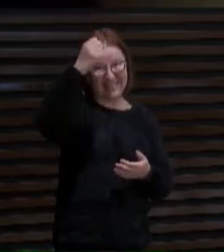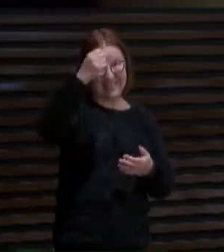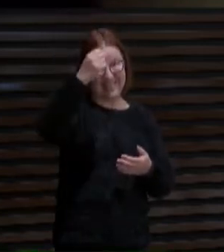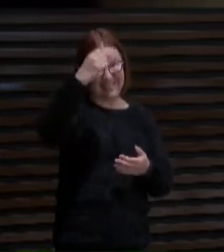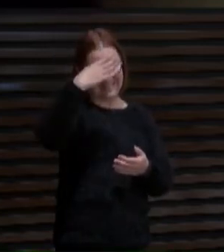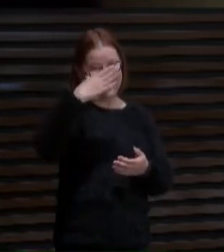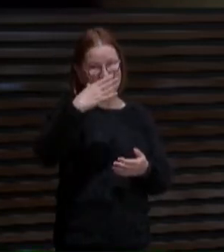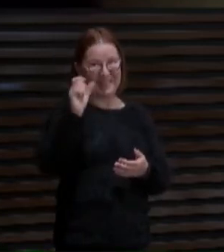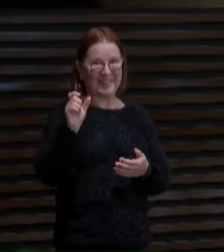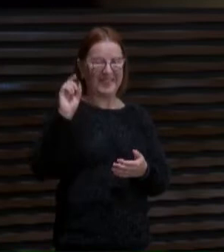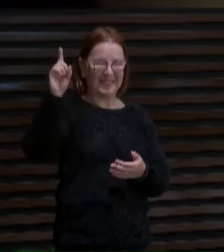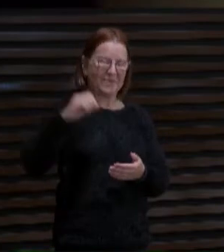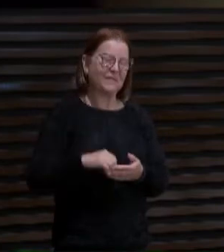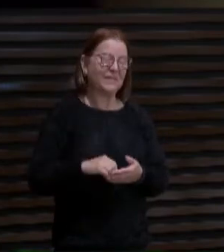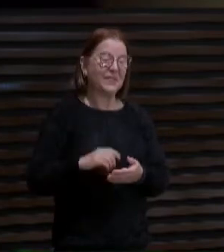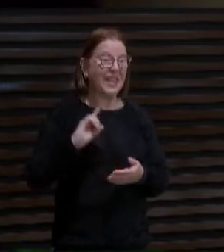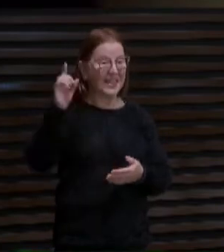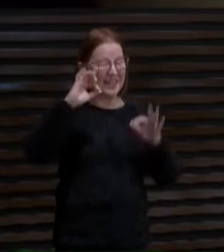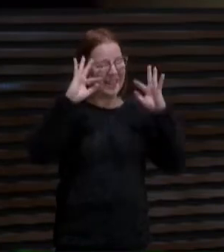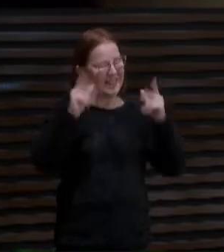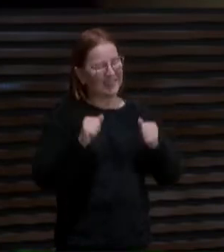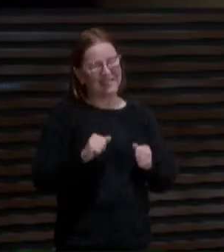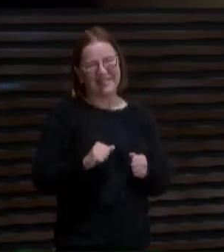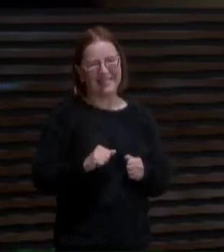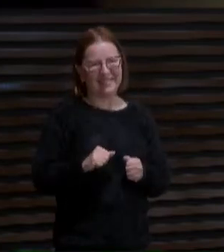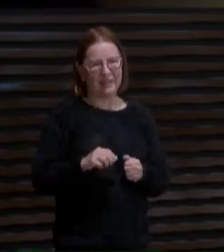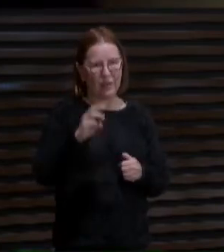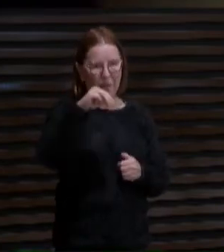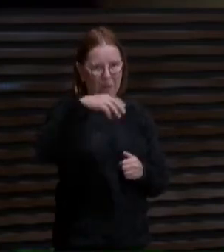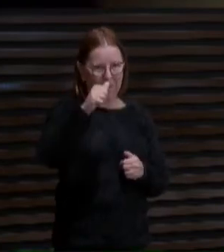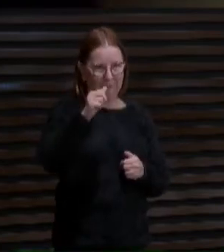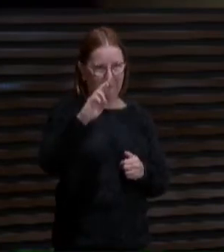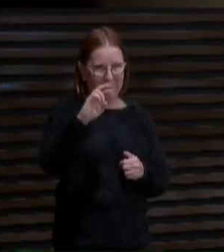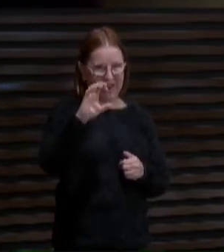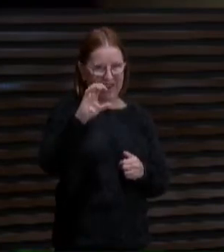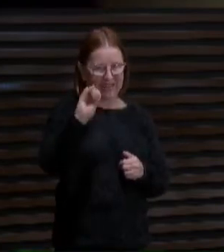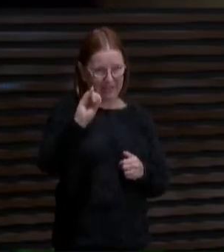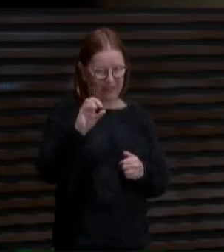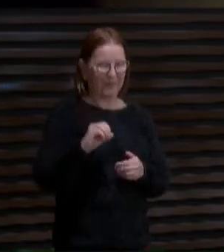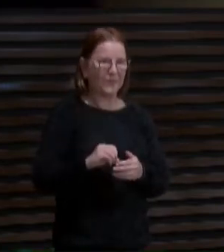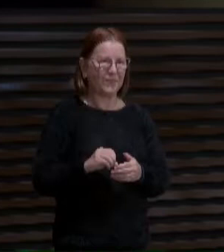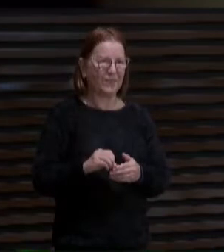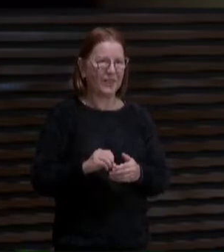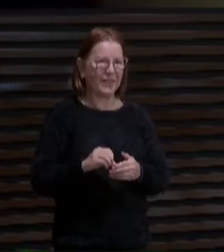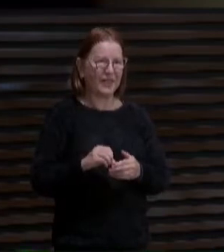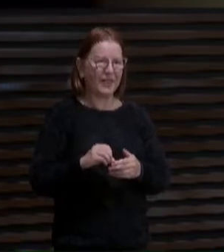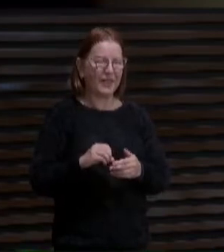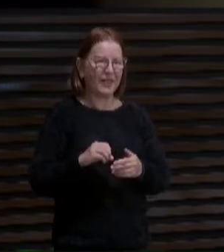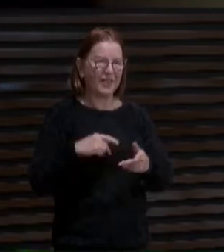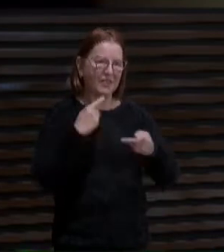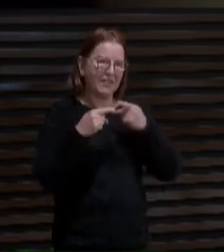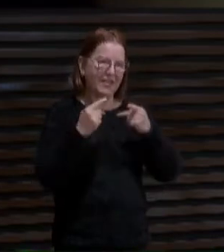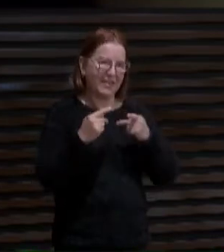e Deus ele é maravilhoso o mar estava falando desse dia lindo na sexta-feira minha filha colocou no grupo